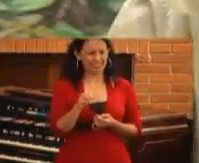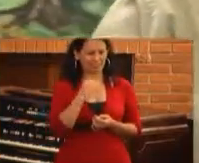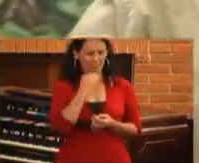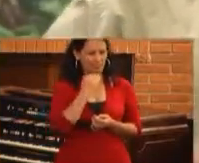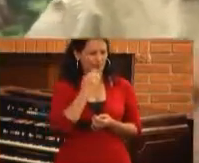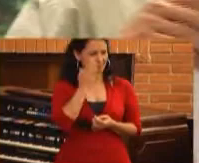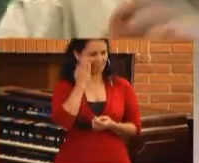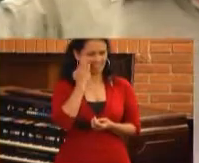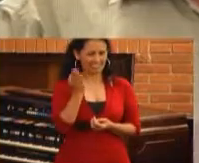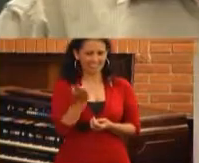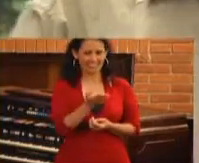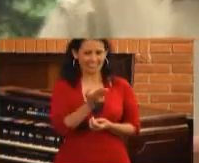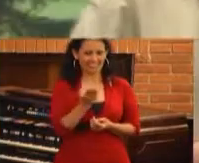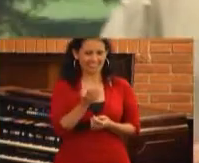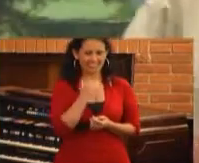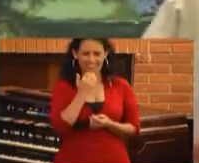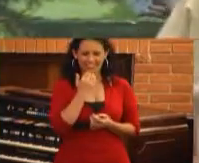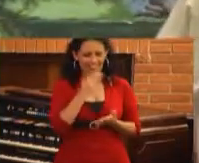Nem estou com vontade.